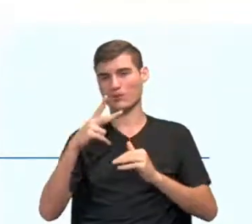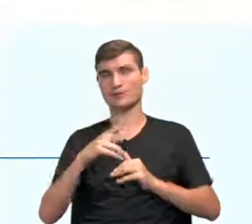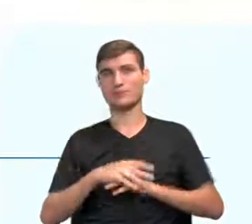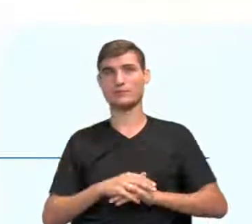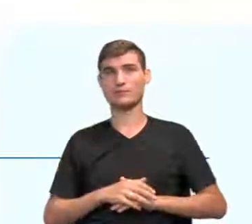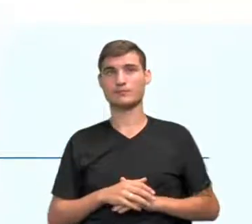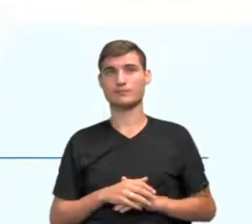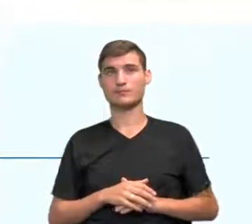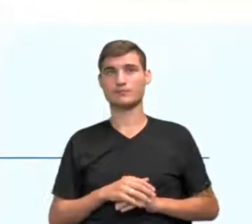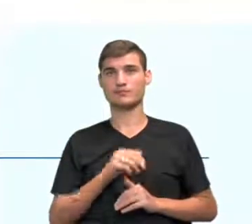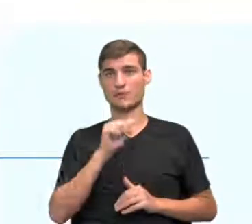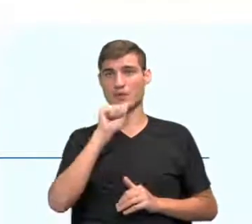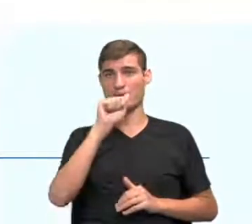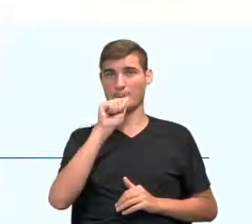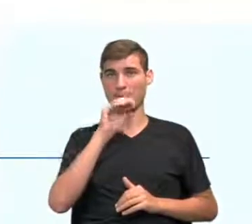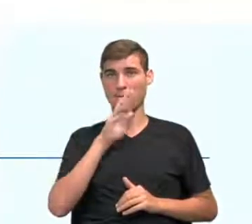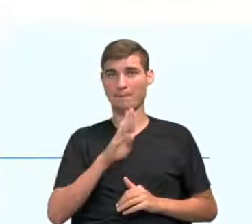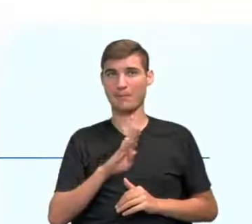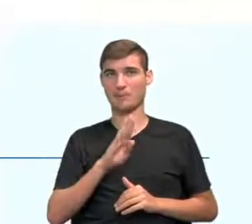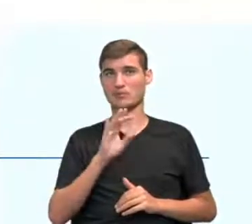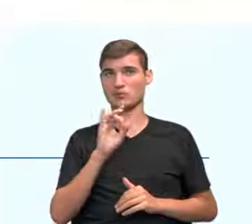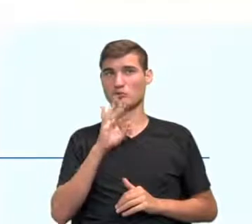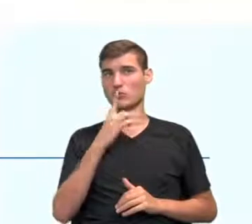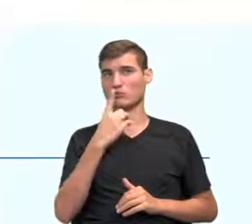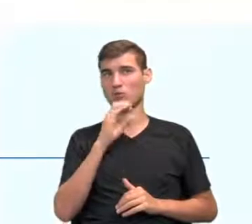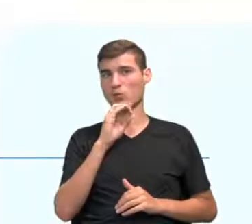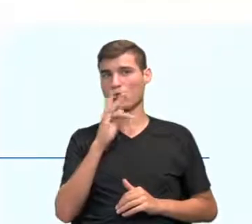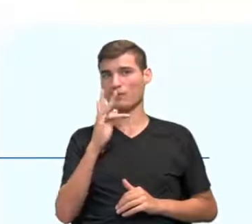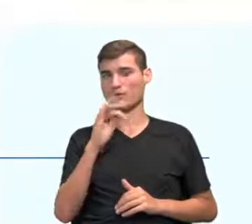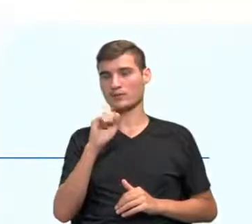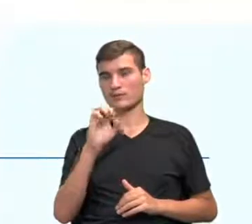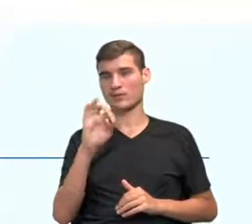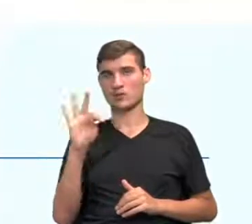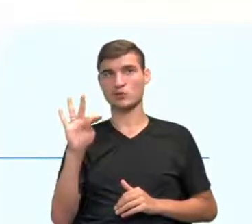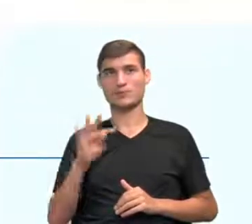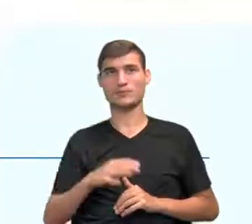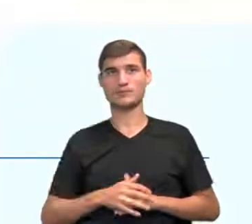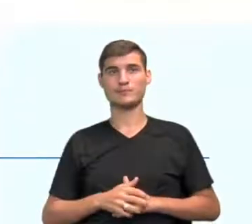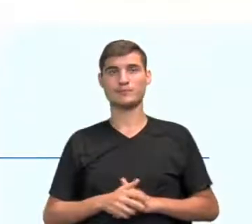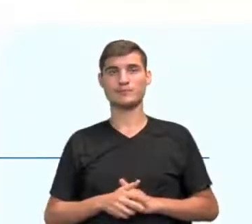A para B é só um offset.